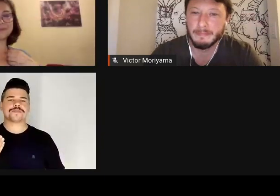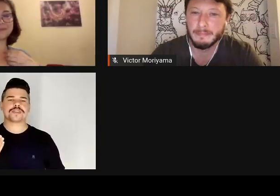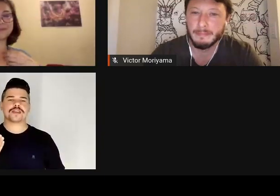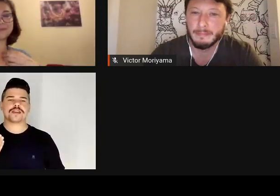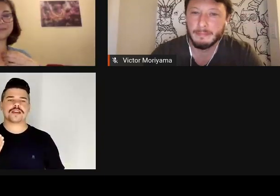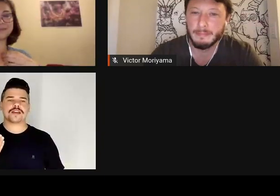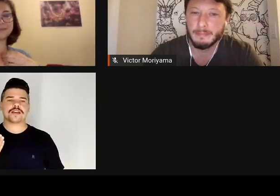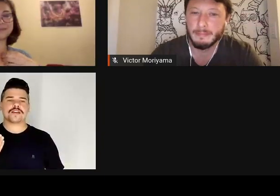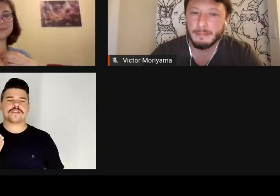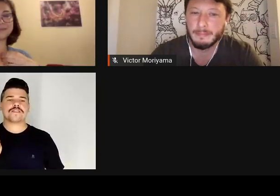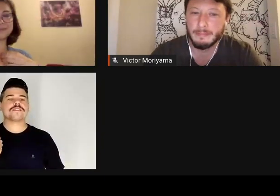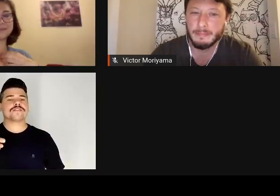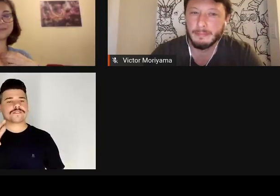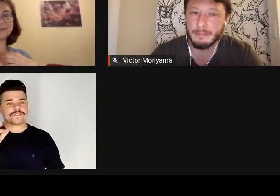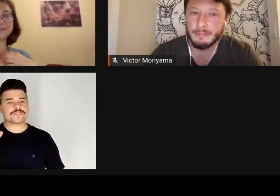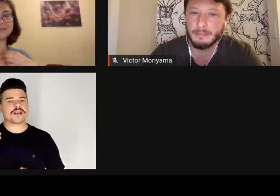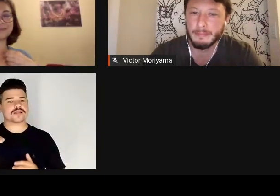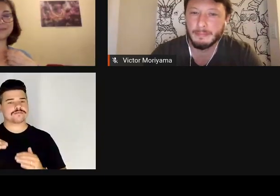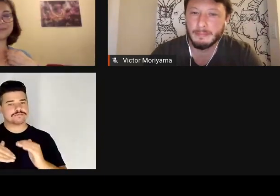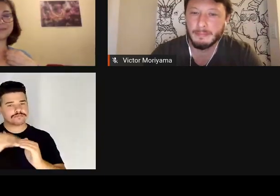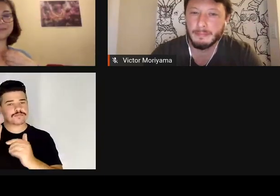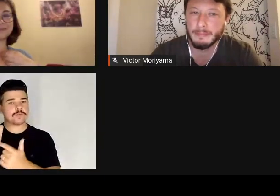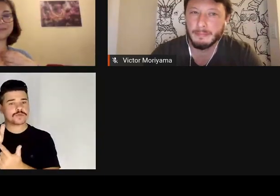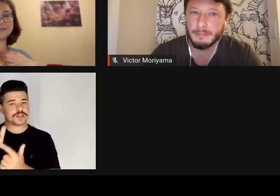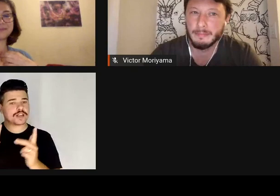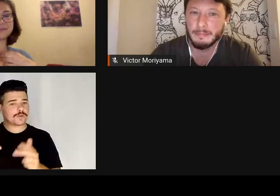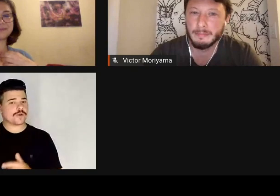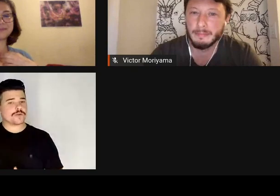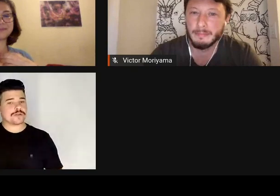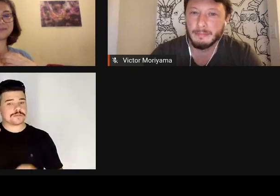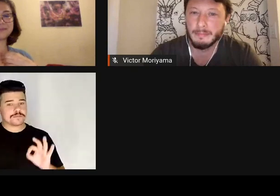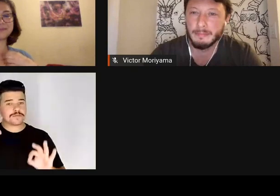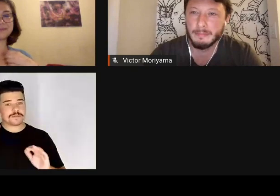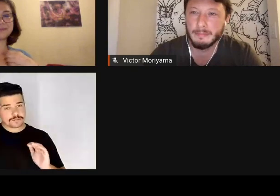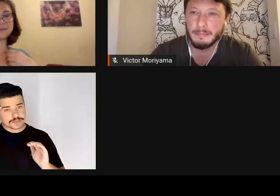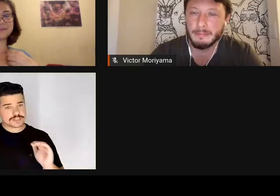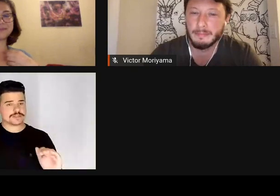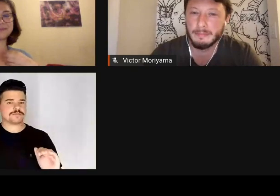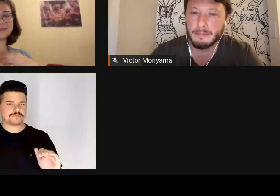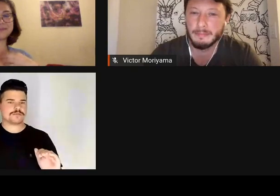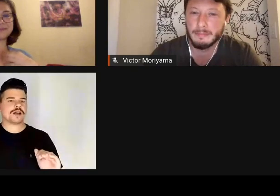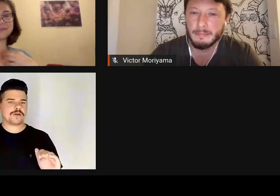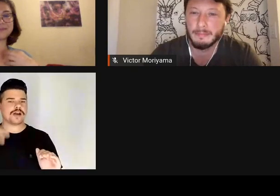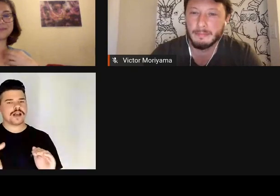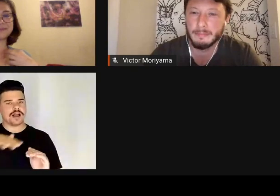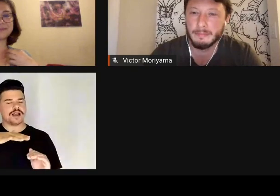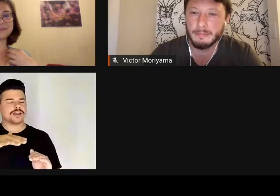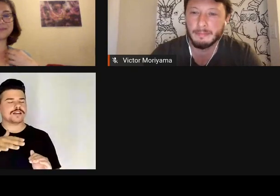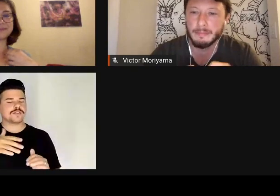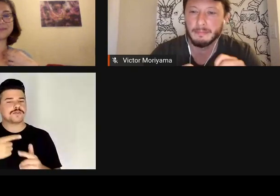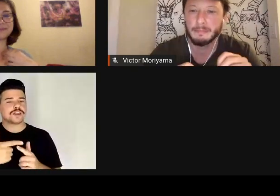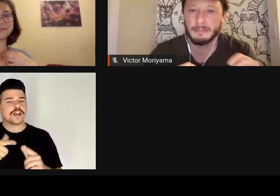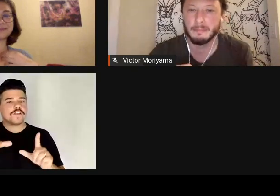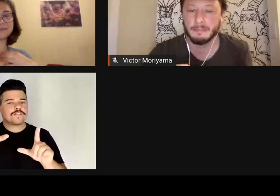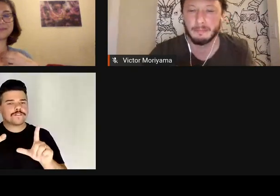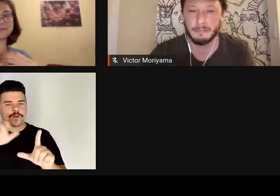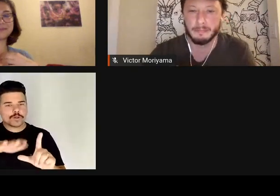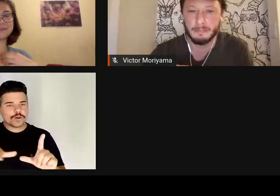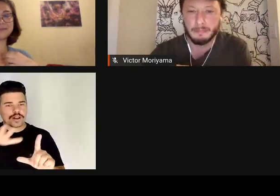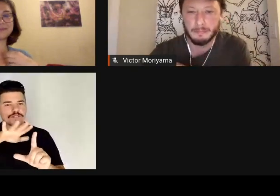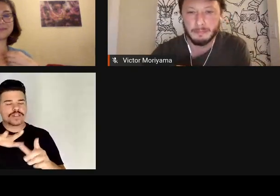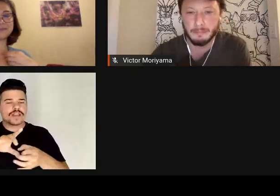ser aquilo que era o ideal do Cartier-Bresson, a fotografia